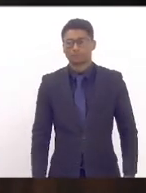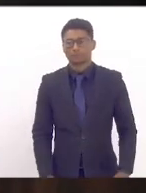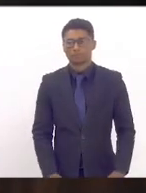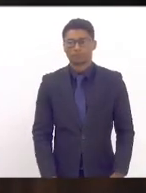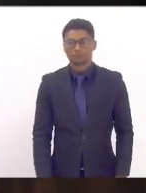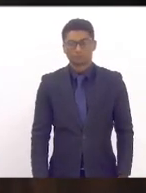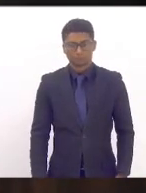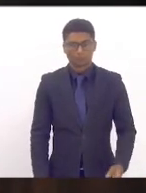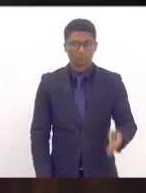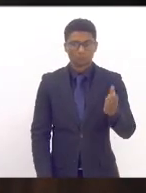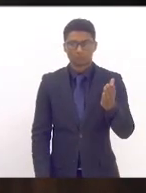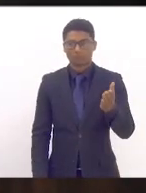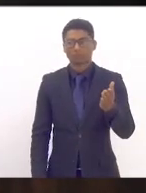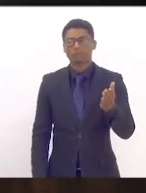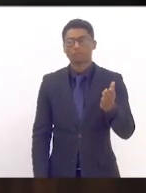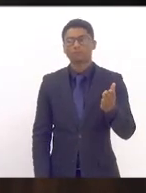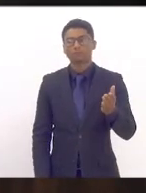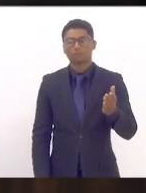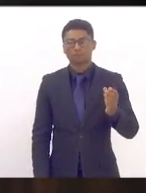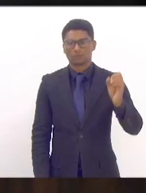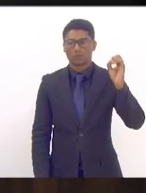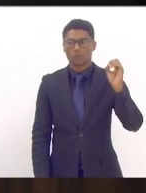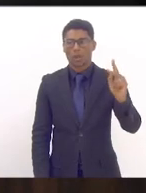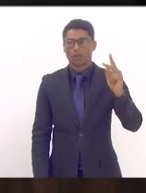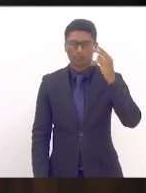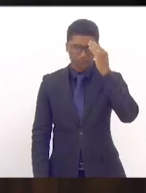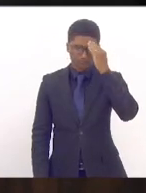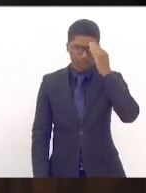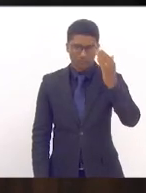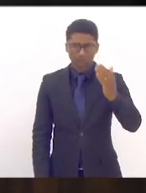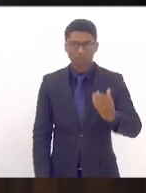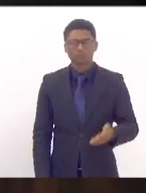vossa excelência Ok Chico